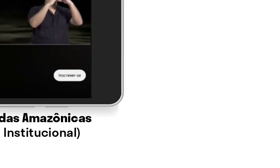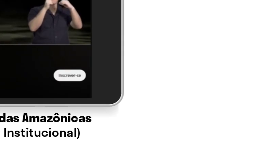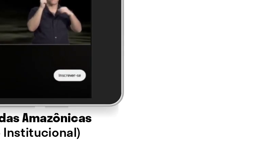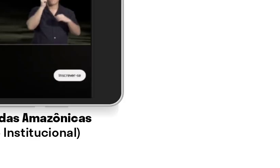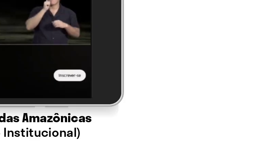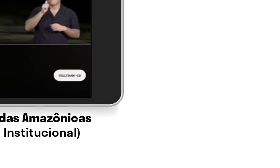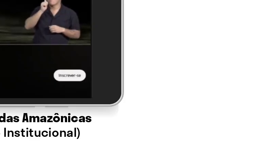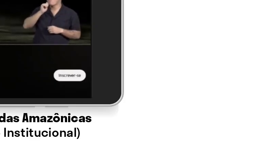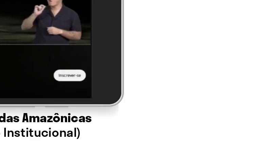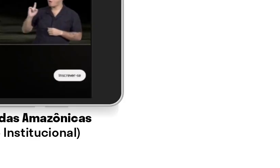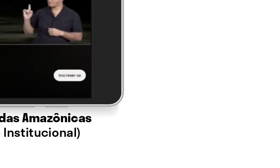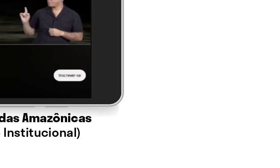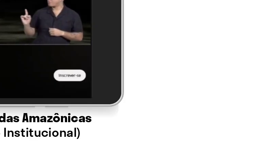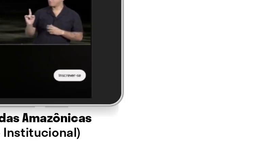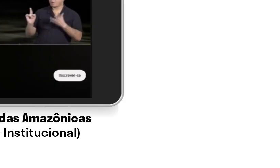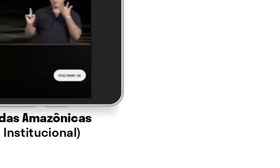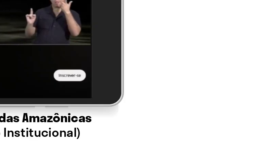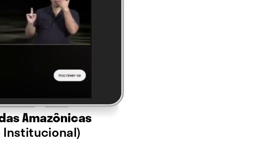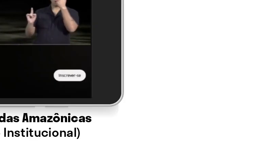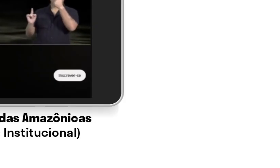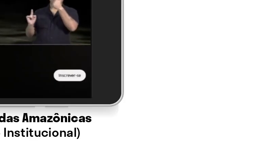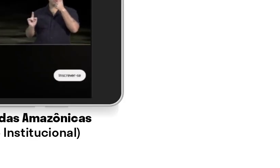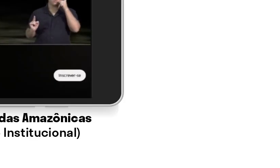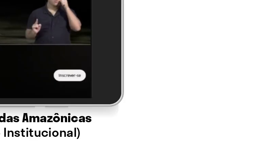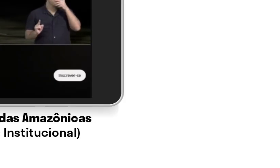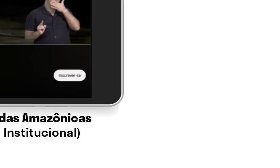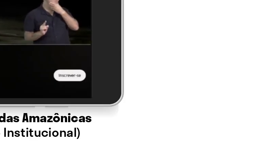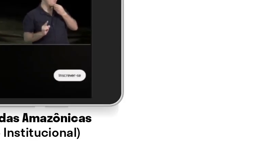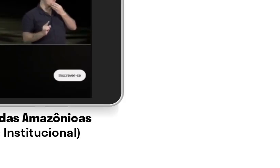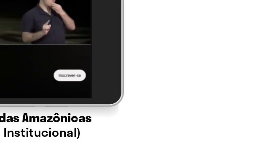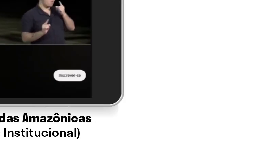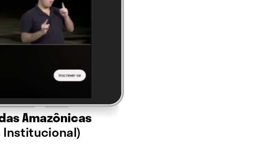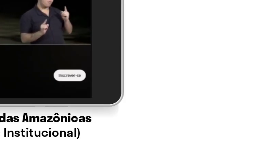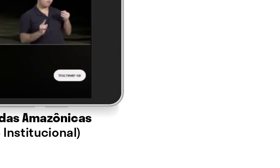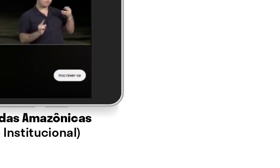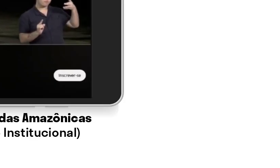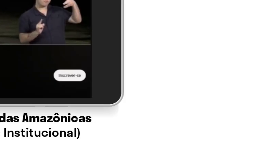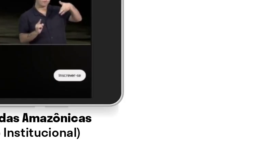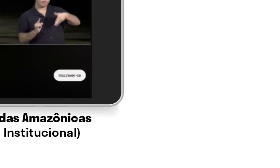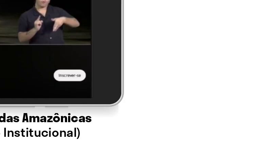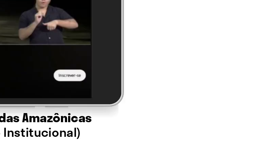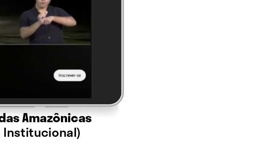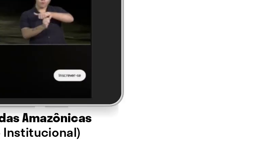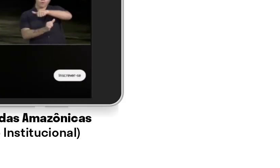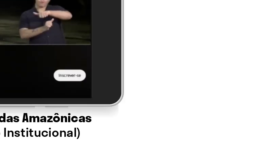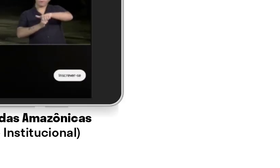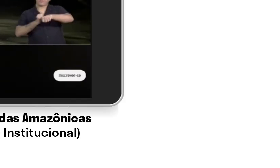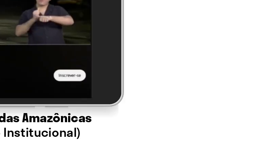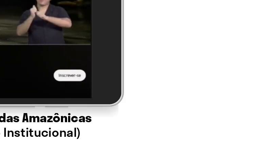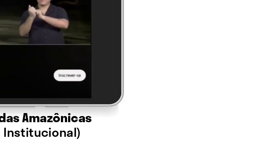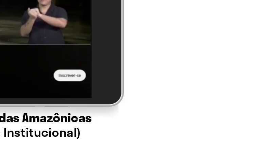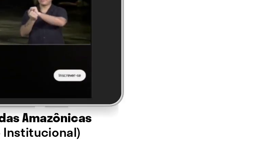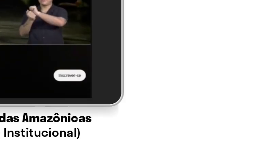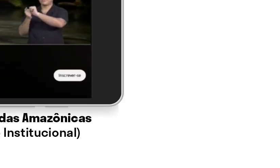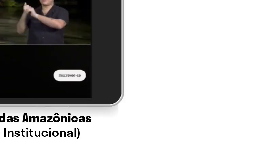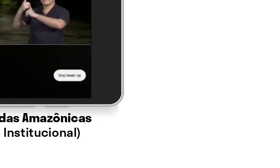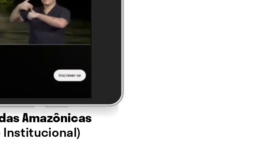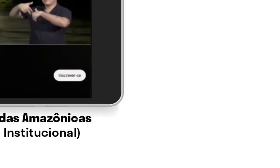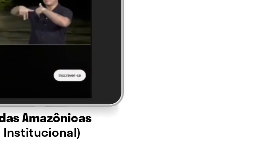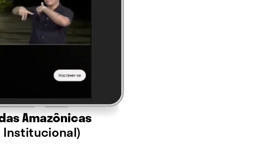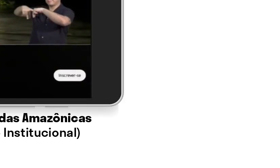encantado, saem da festança pra nunca mais voltar aqui.